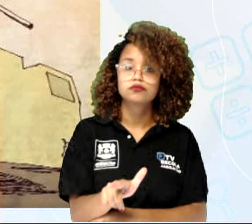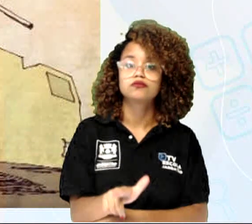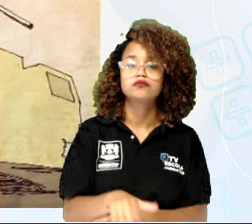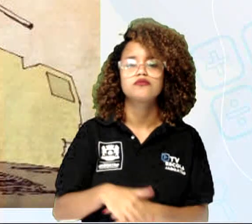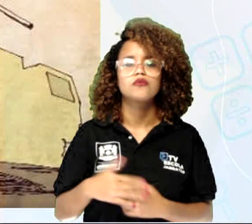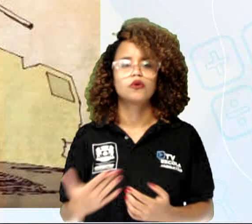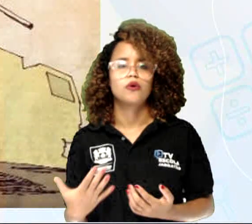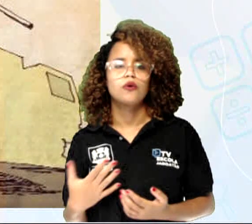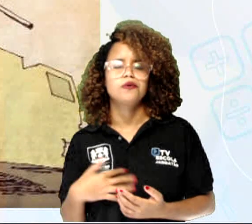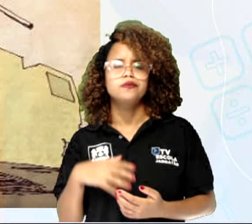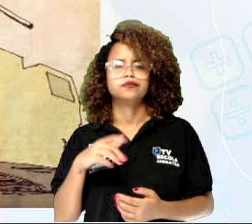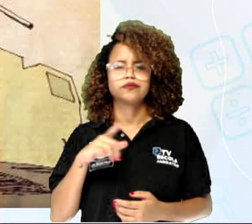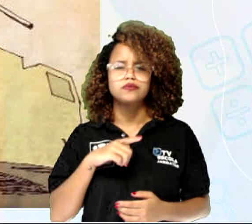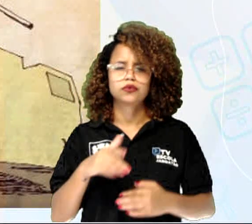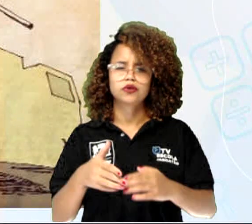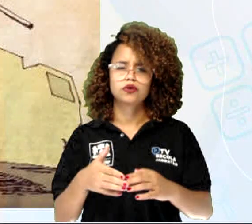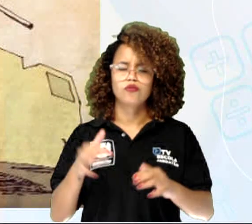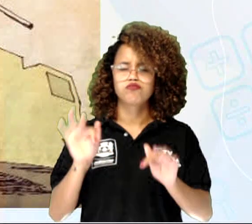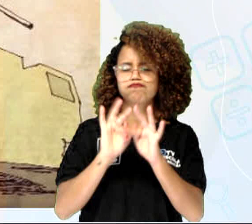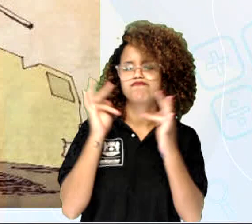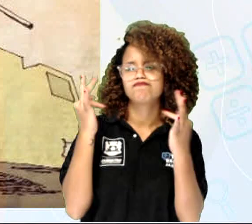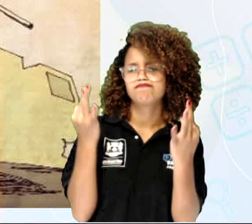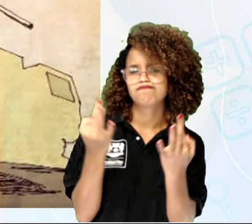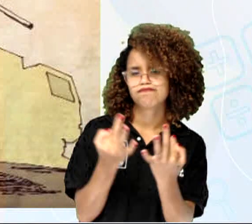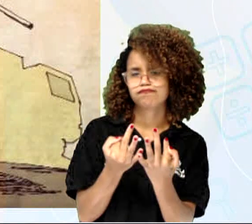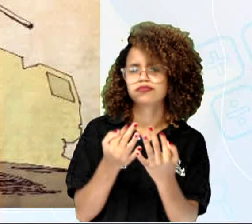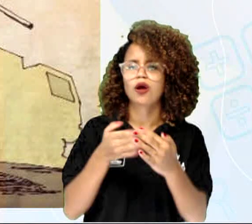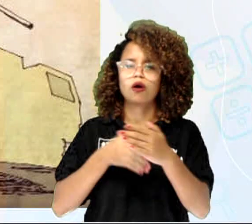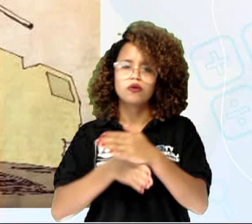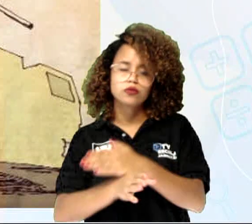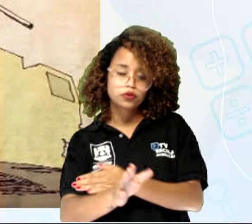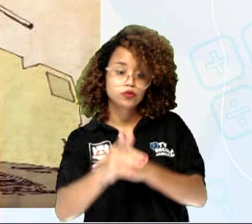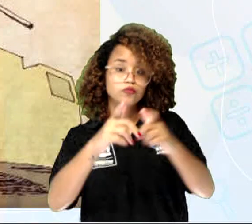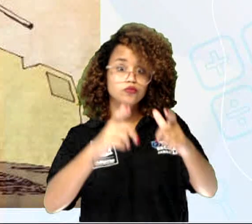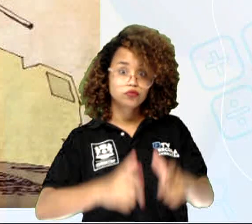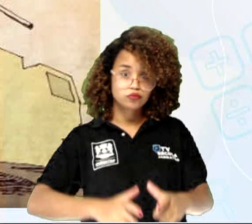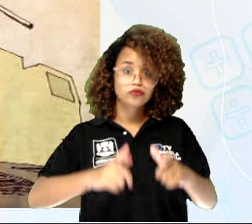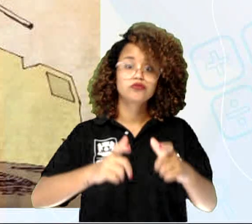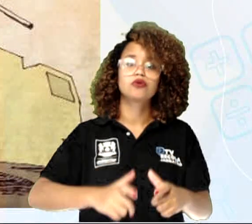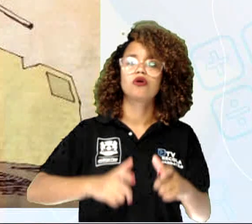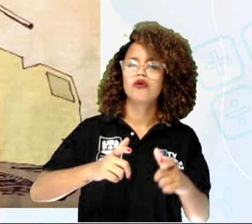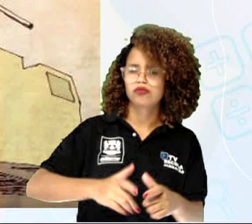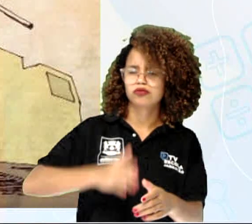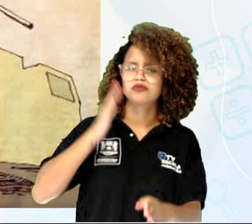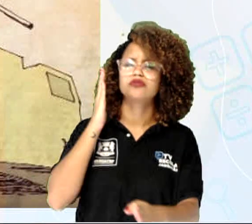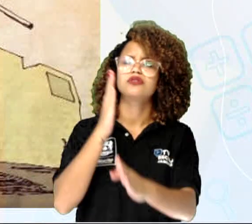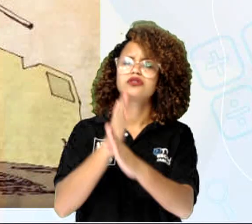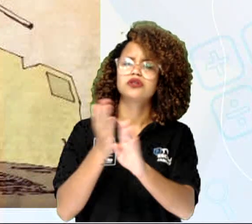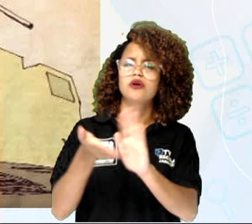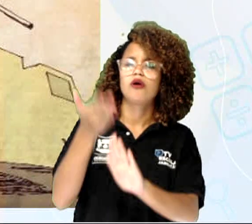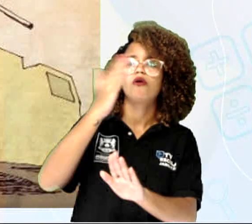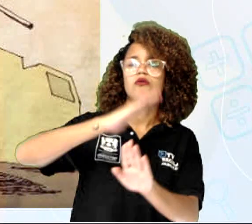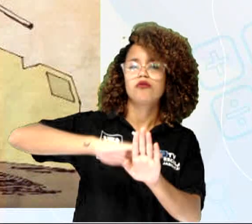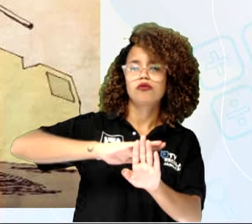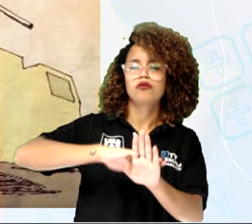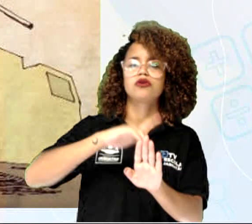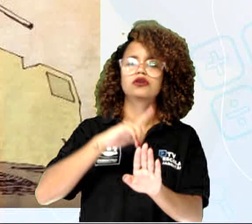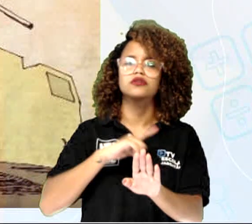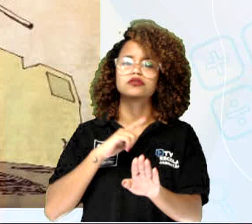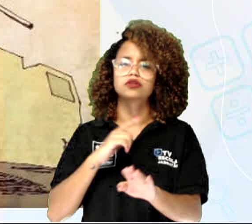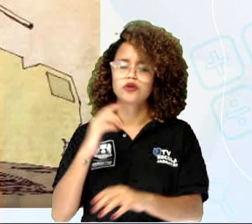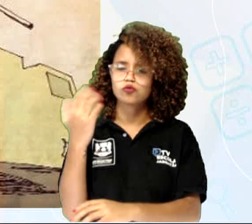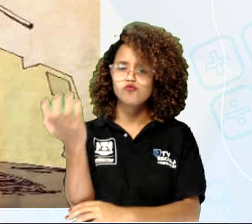um lado você tem ali uma família saindo daquela área e dá para identificar que ali por trás você tem um